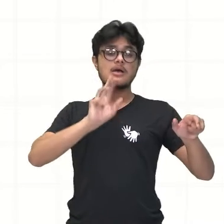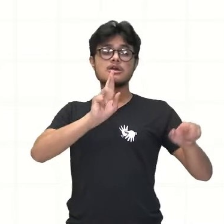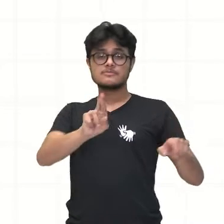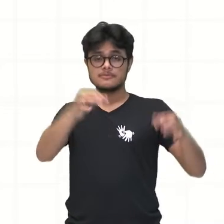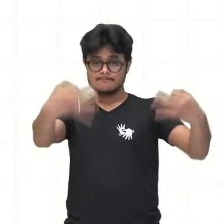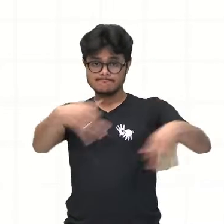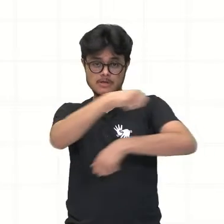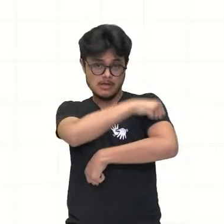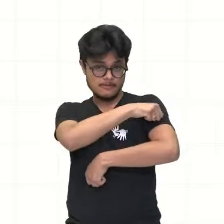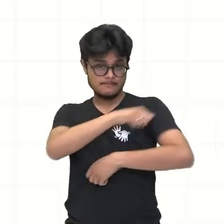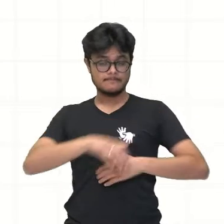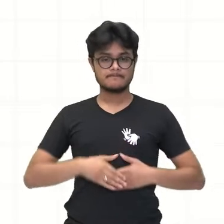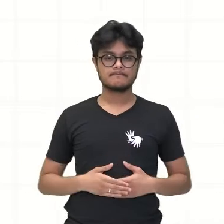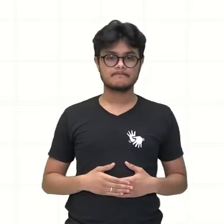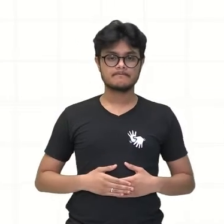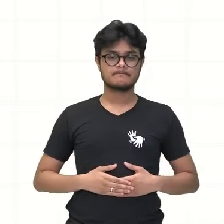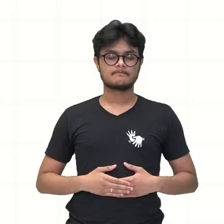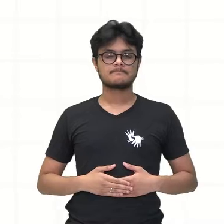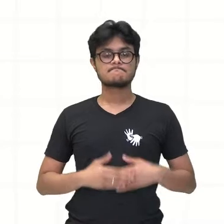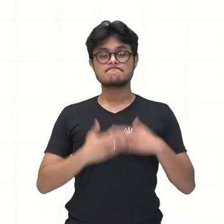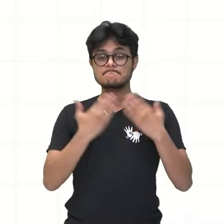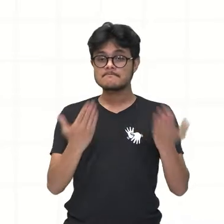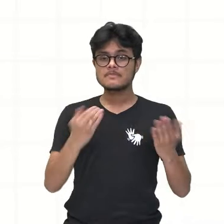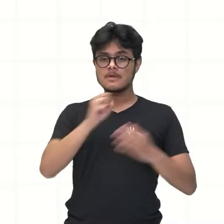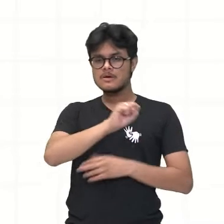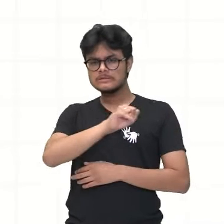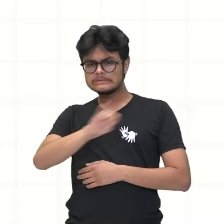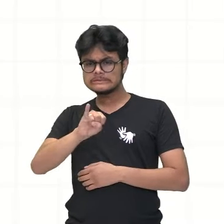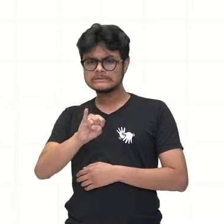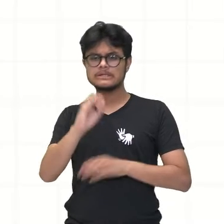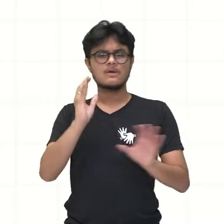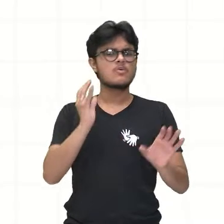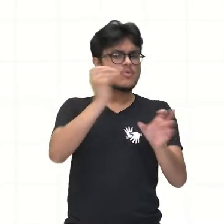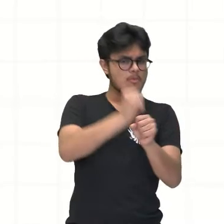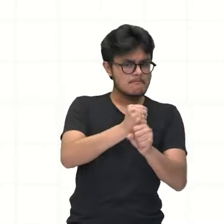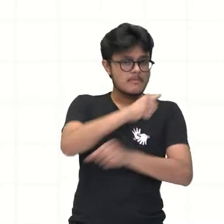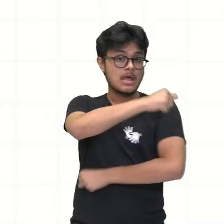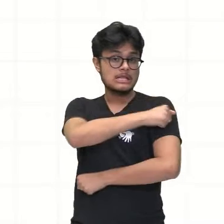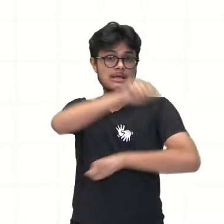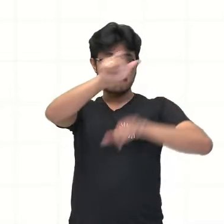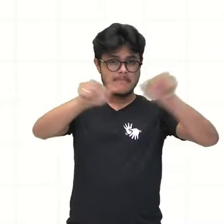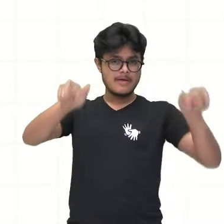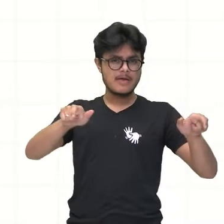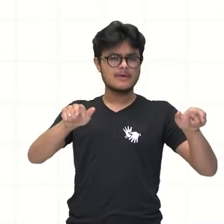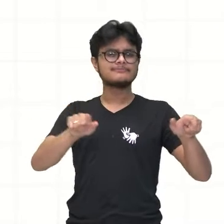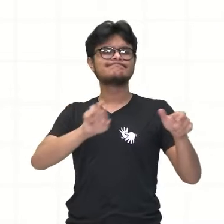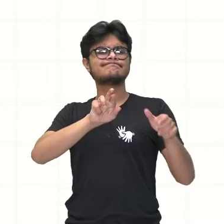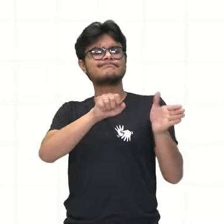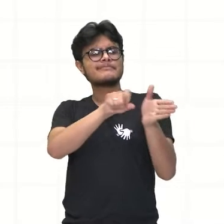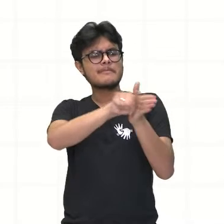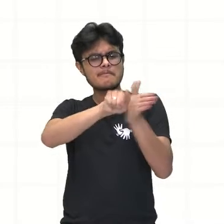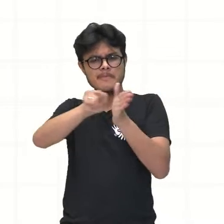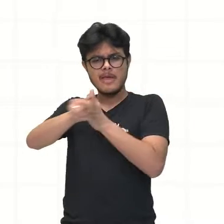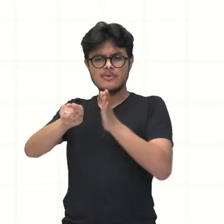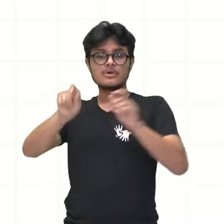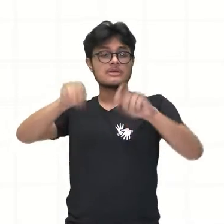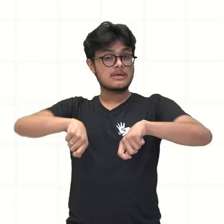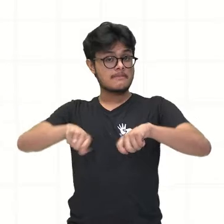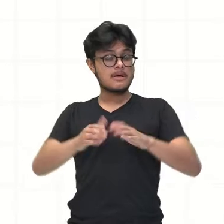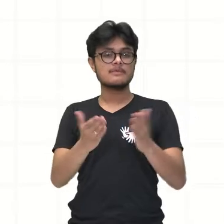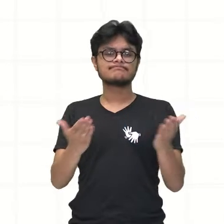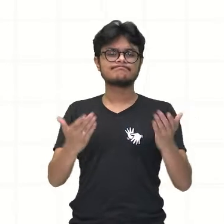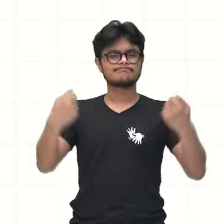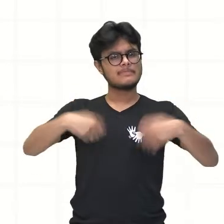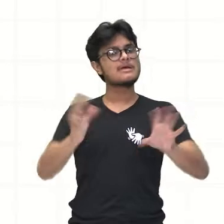cada hora. Então, para eu saber a quantidade total de alunos que foi entrevistado, né,